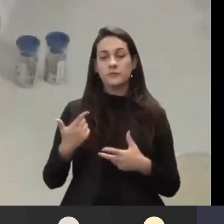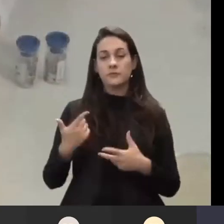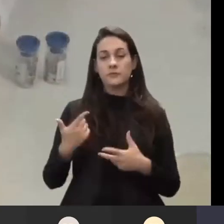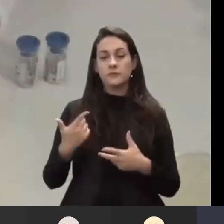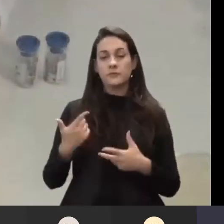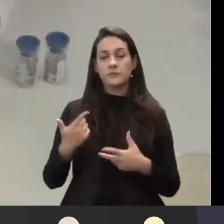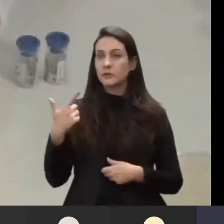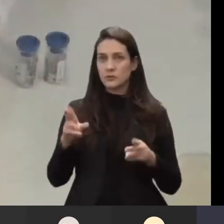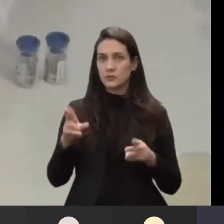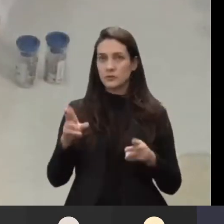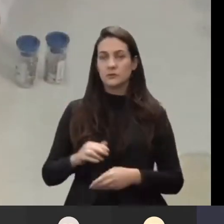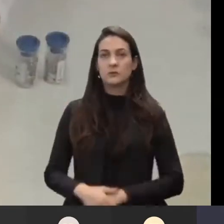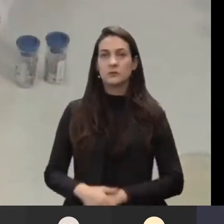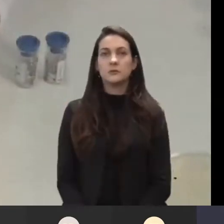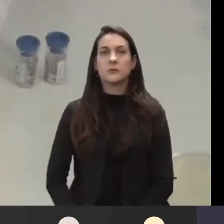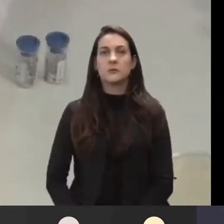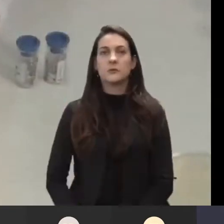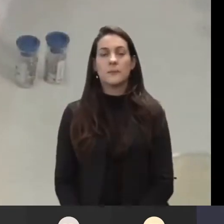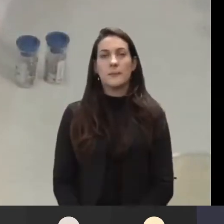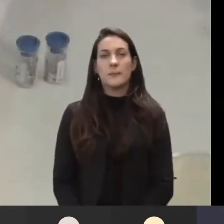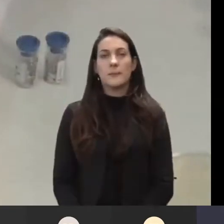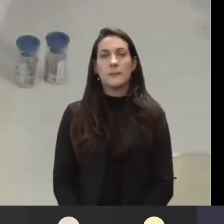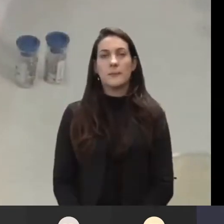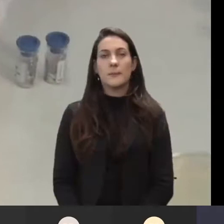contaminando a pinça com bactérias.